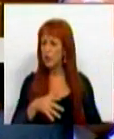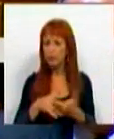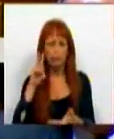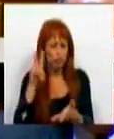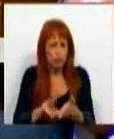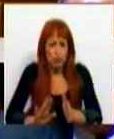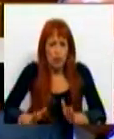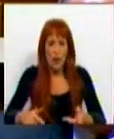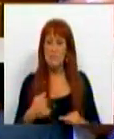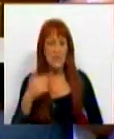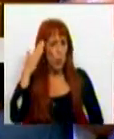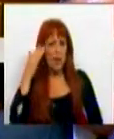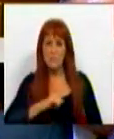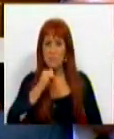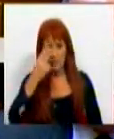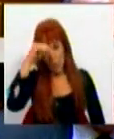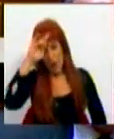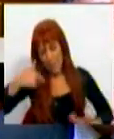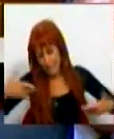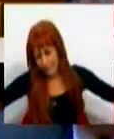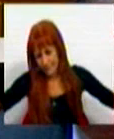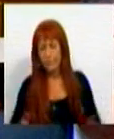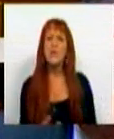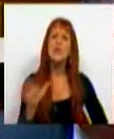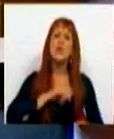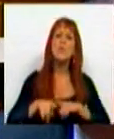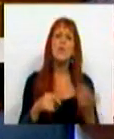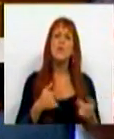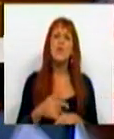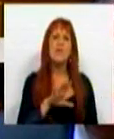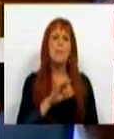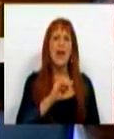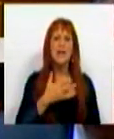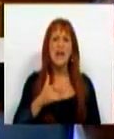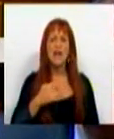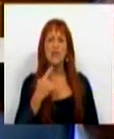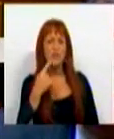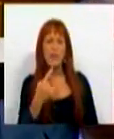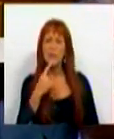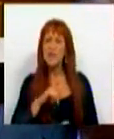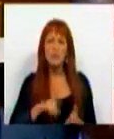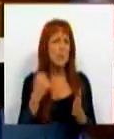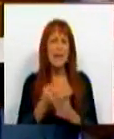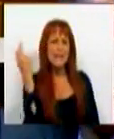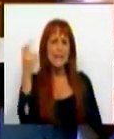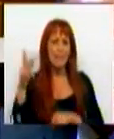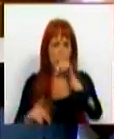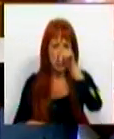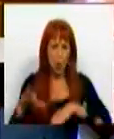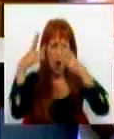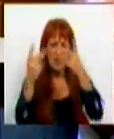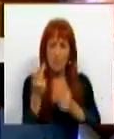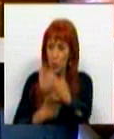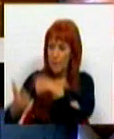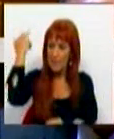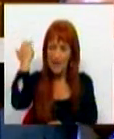já tinham lido, mas aparentemente enganei-me. Portanto, senhores deputados, PSD e CDS, vamos ver se nos entendemos de uma vez por todas. O orçamento